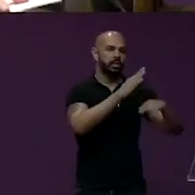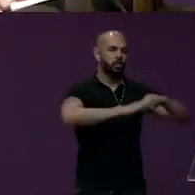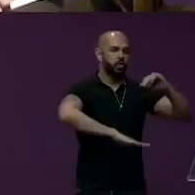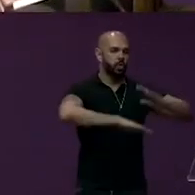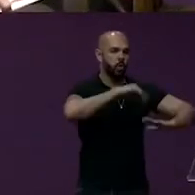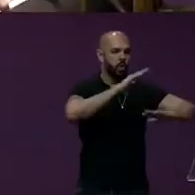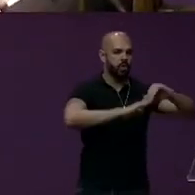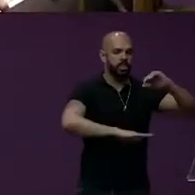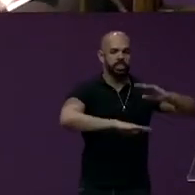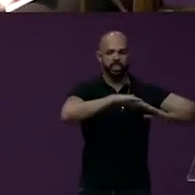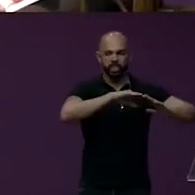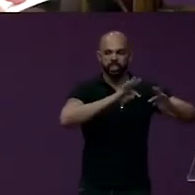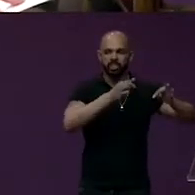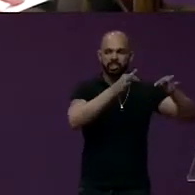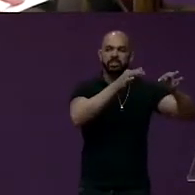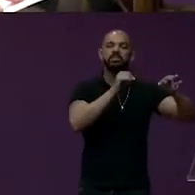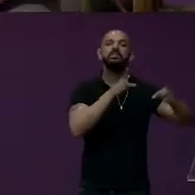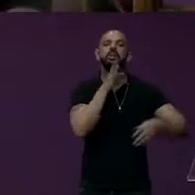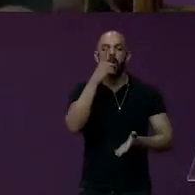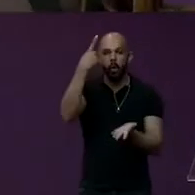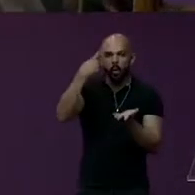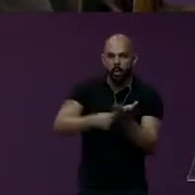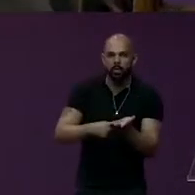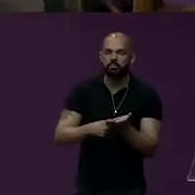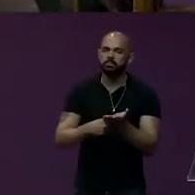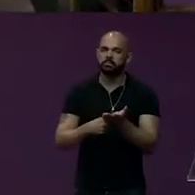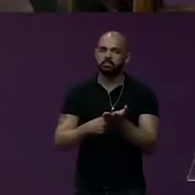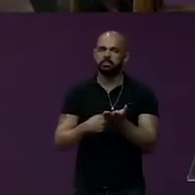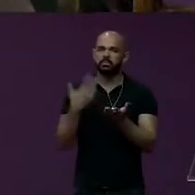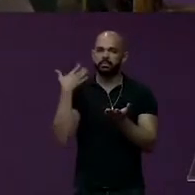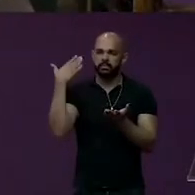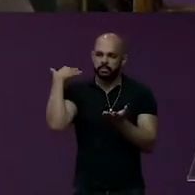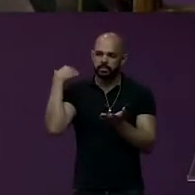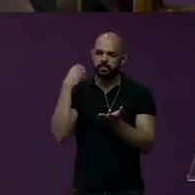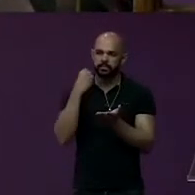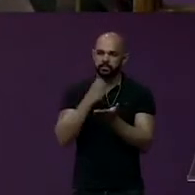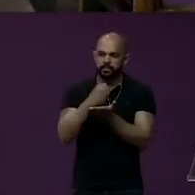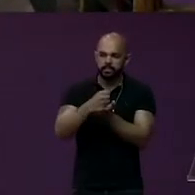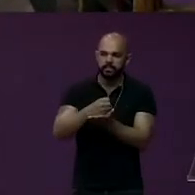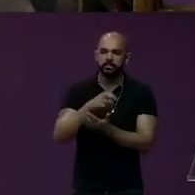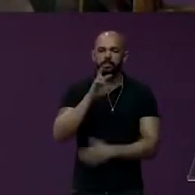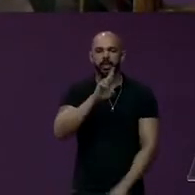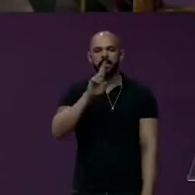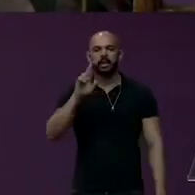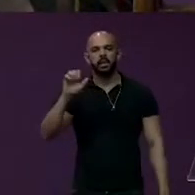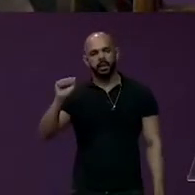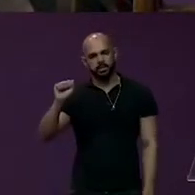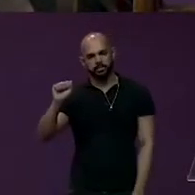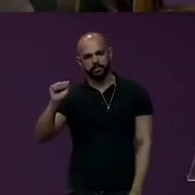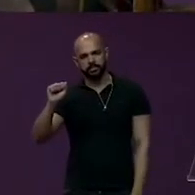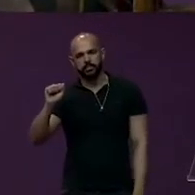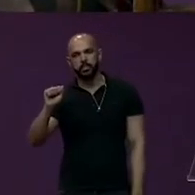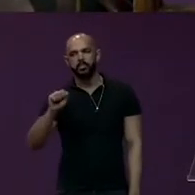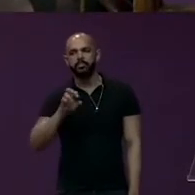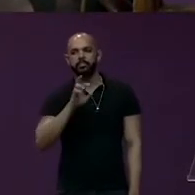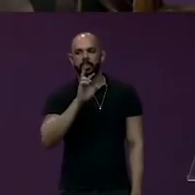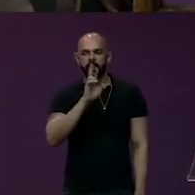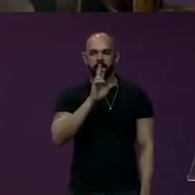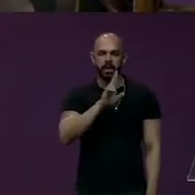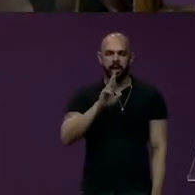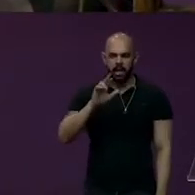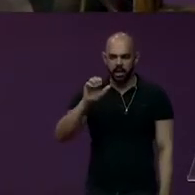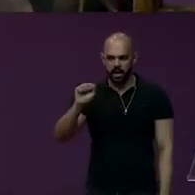para cumprir, né, aquele compromisso que nós tínhamos firmado com relação à RRA, né, que é a remuneração